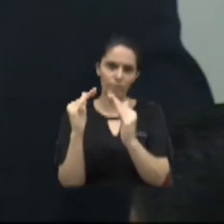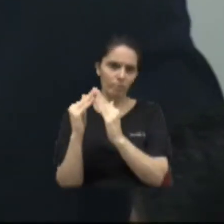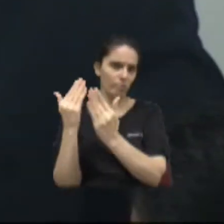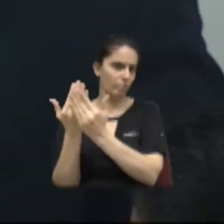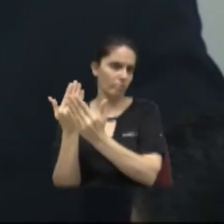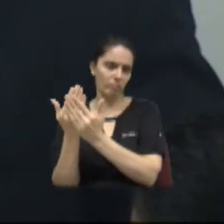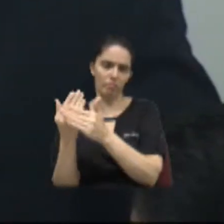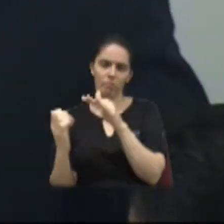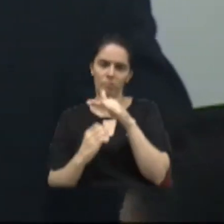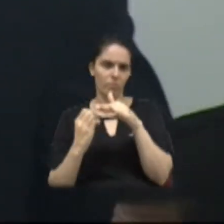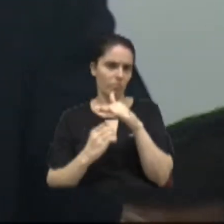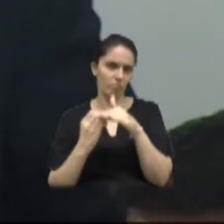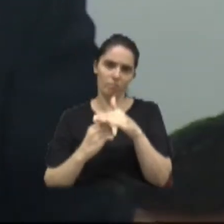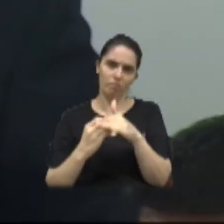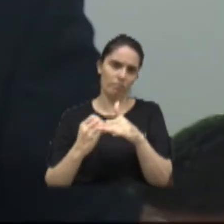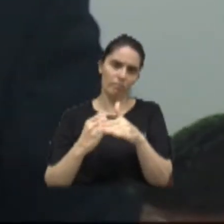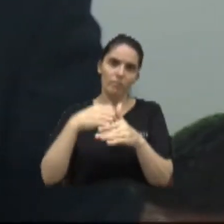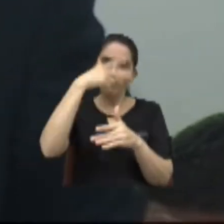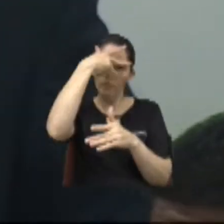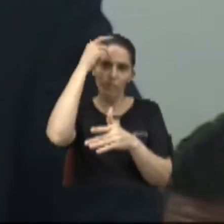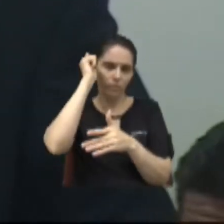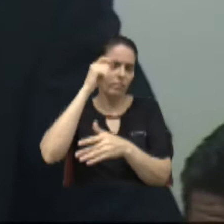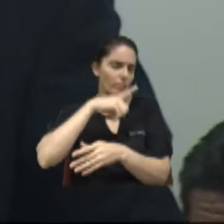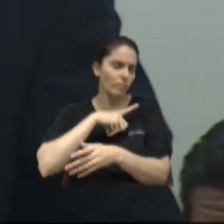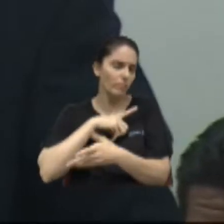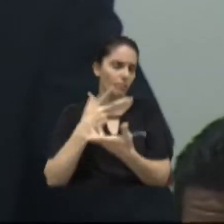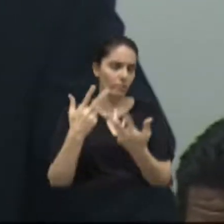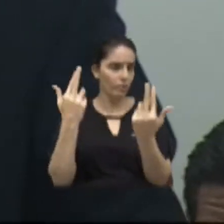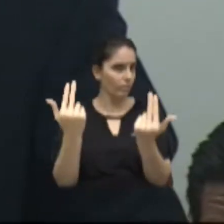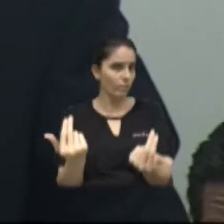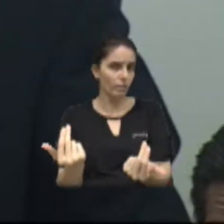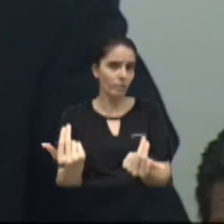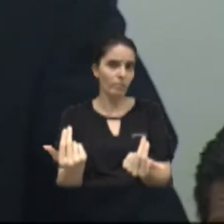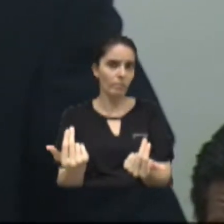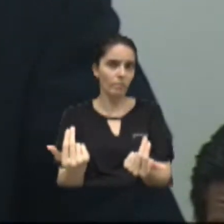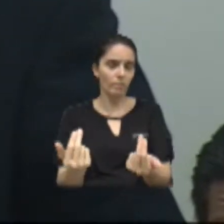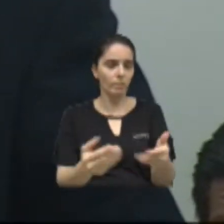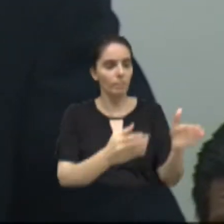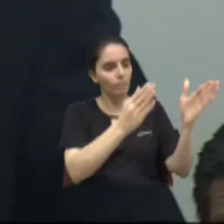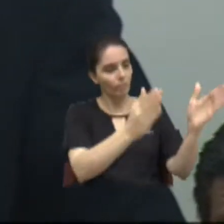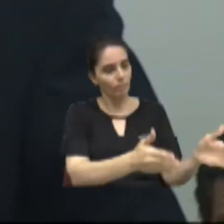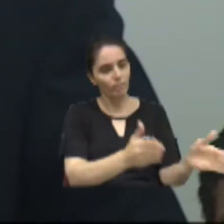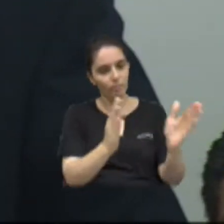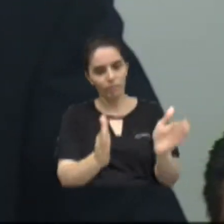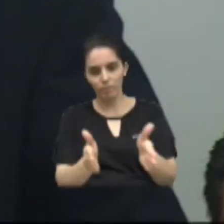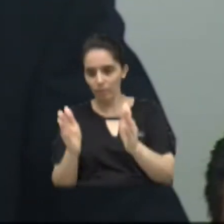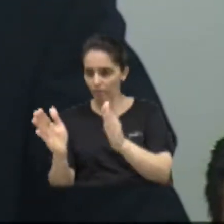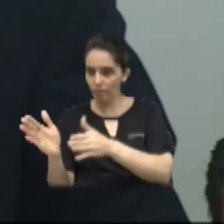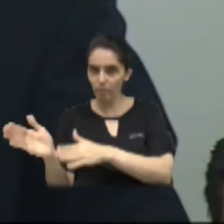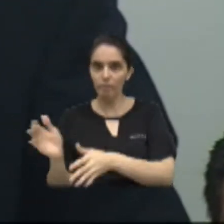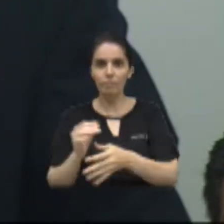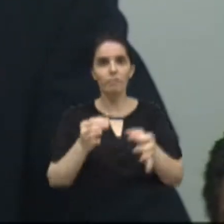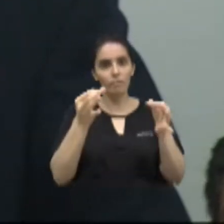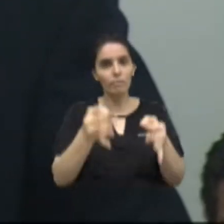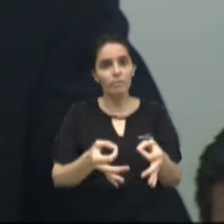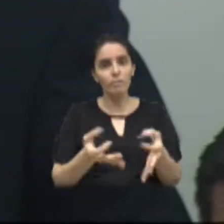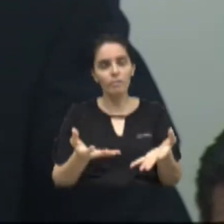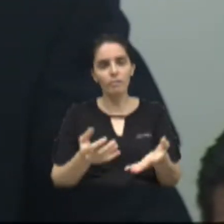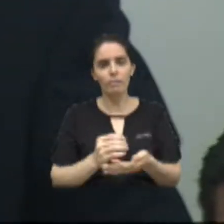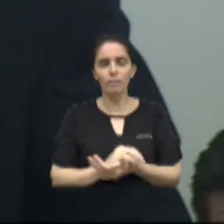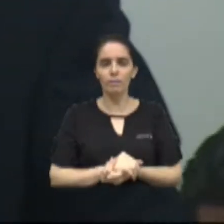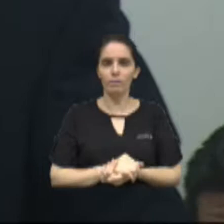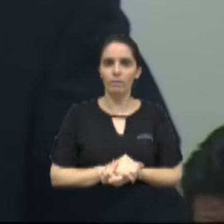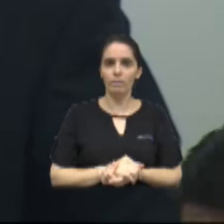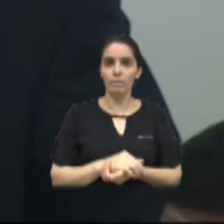empresas, tem na prefeitura, onde pudesse fazer discriminado nesse processo, que eu acredito que seja um